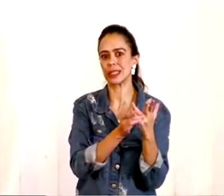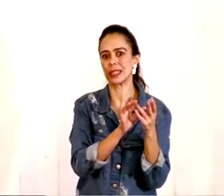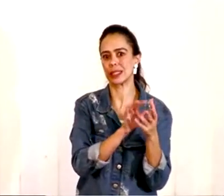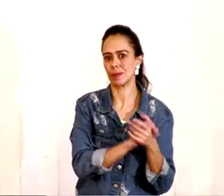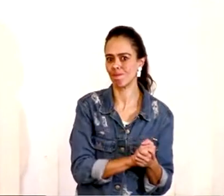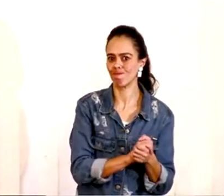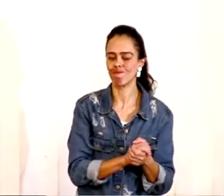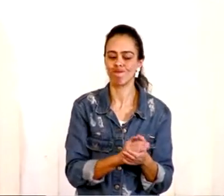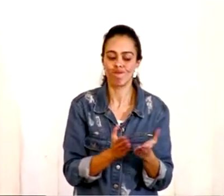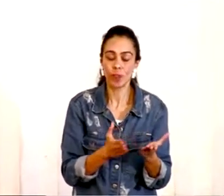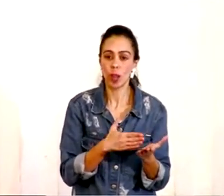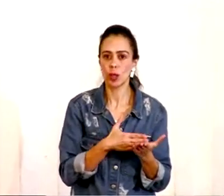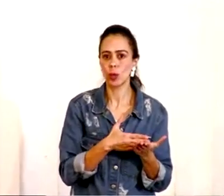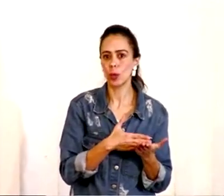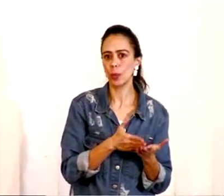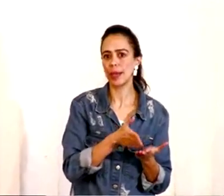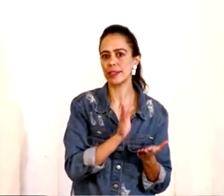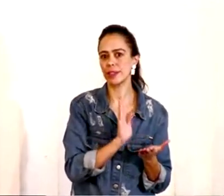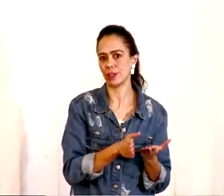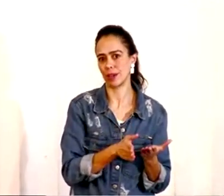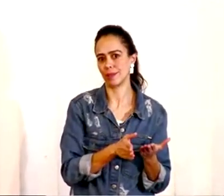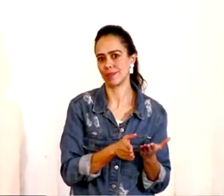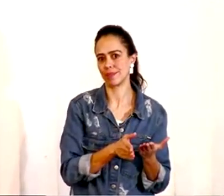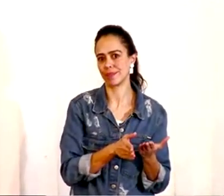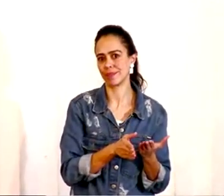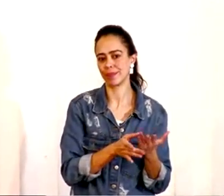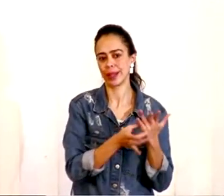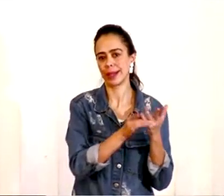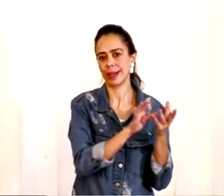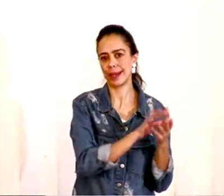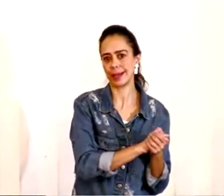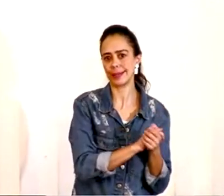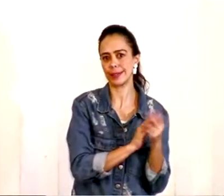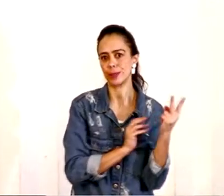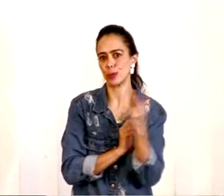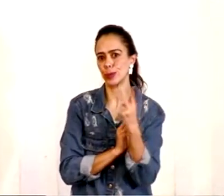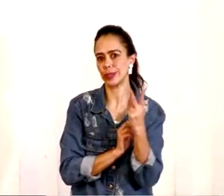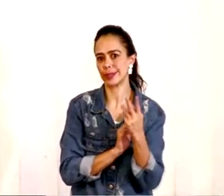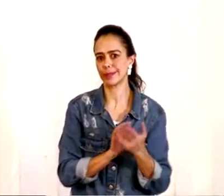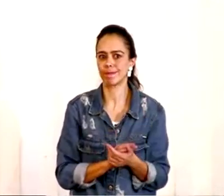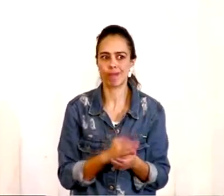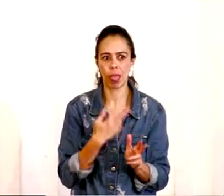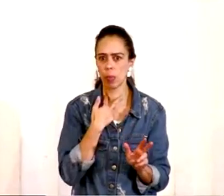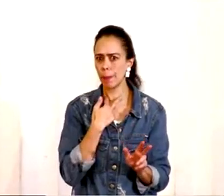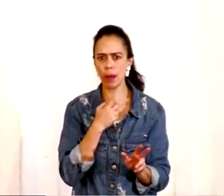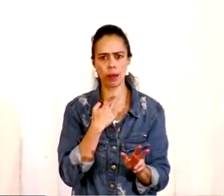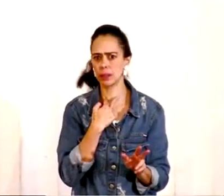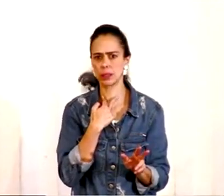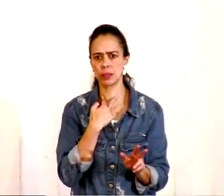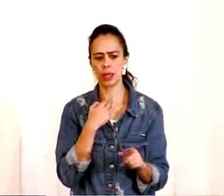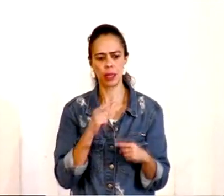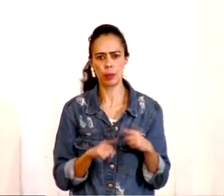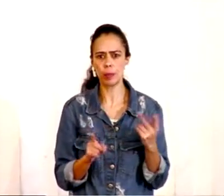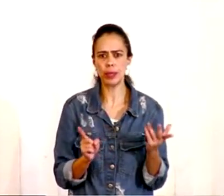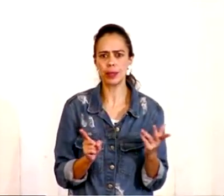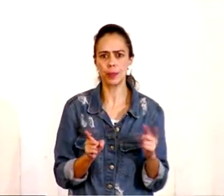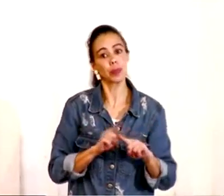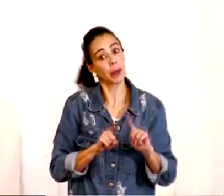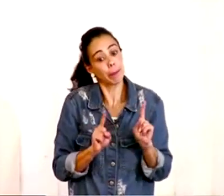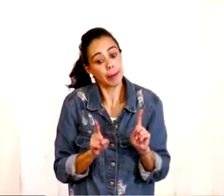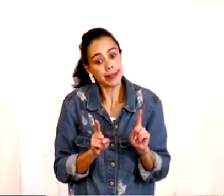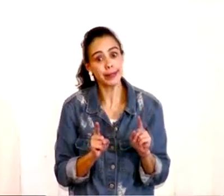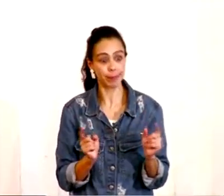passa a existir por conta dessa descendência rejeitada por Deus. E Lameque, então, toma essas 2 mulheres